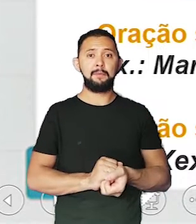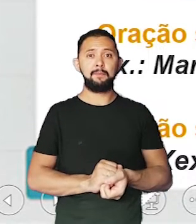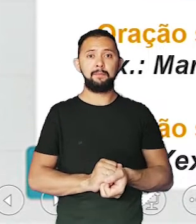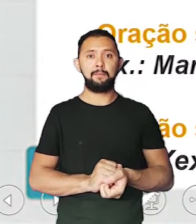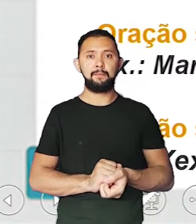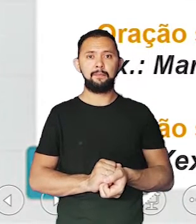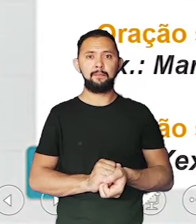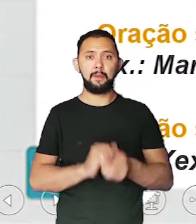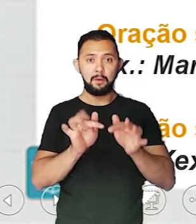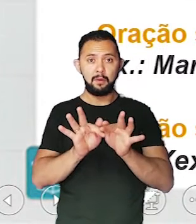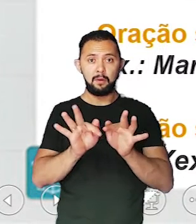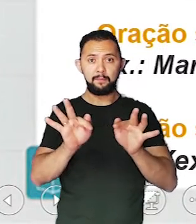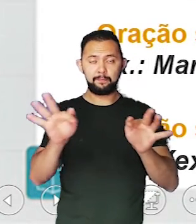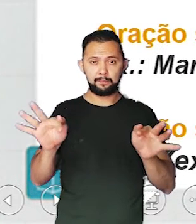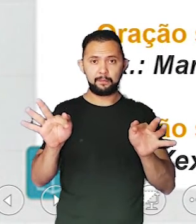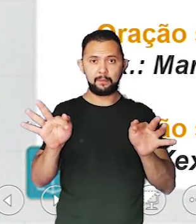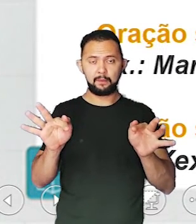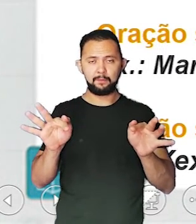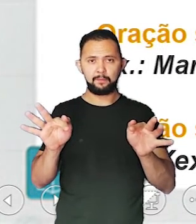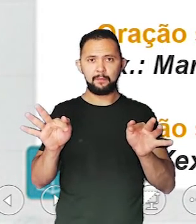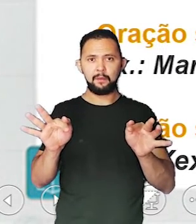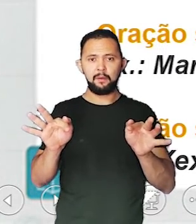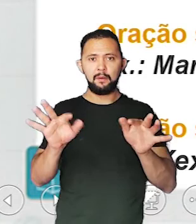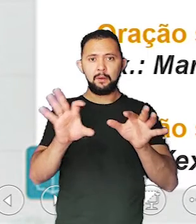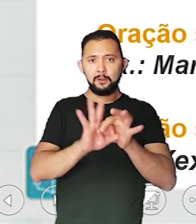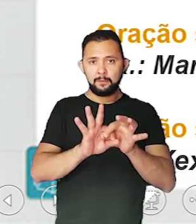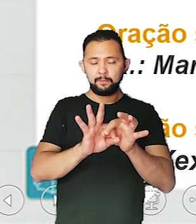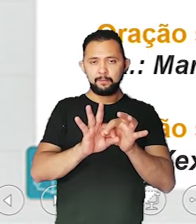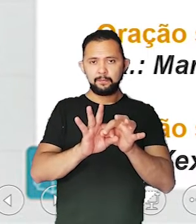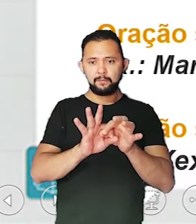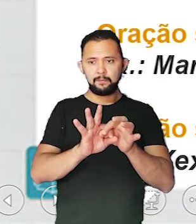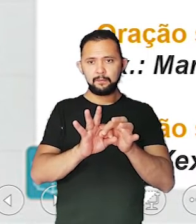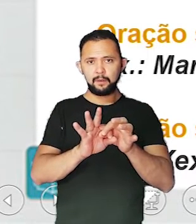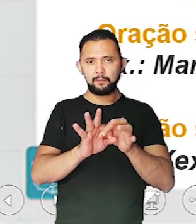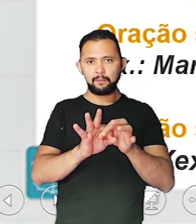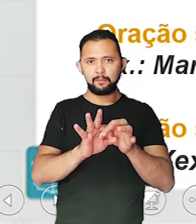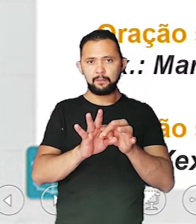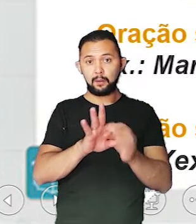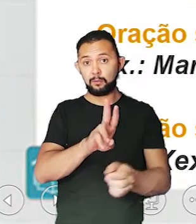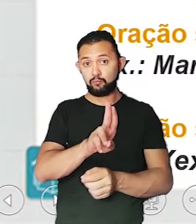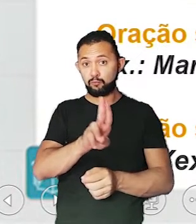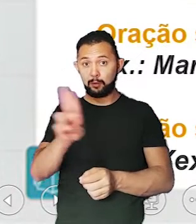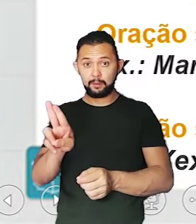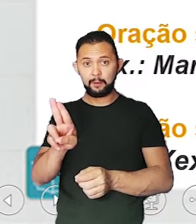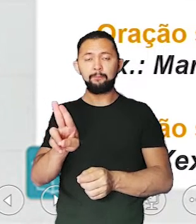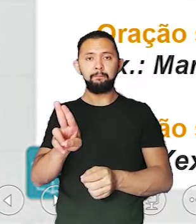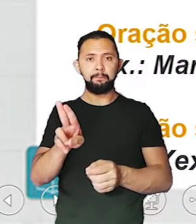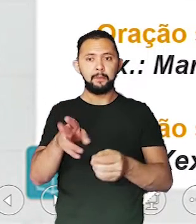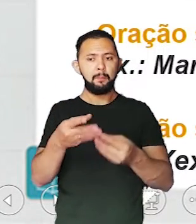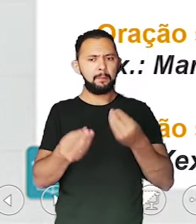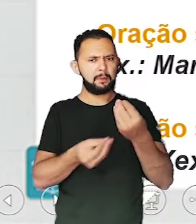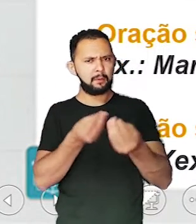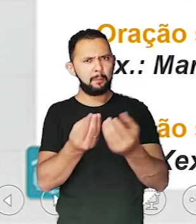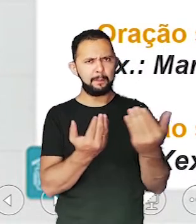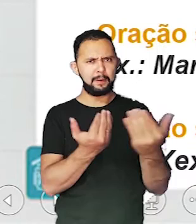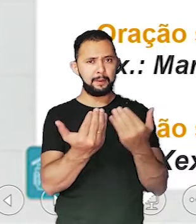Oração subordinada completiva nominal. Galera, agora, a completiva nominal, a gente tem que comparar ela com a objetiva indireta.